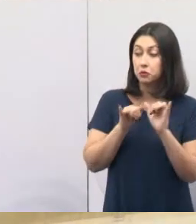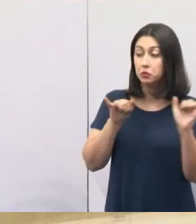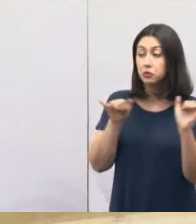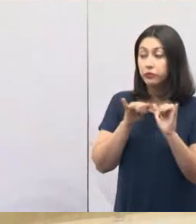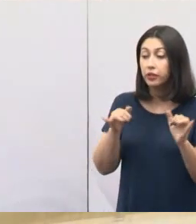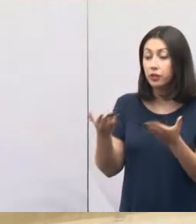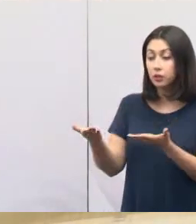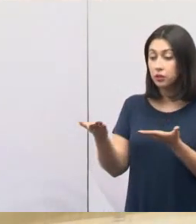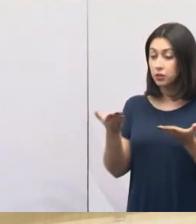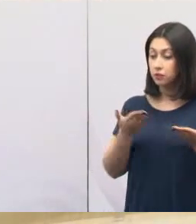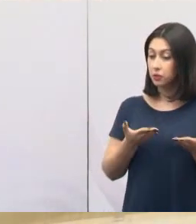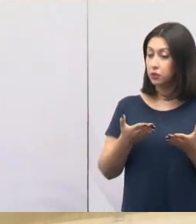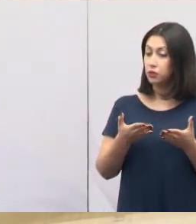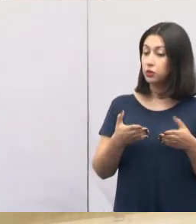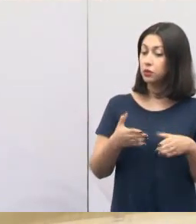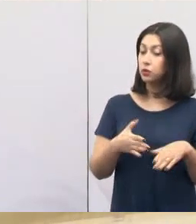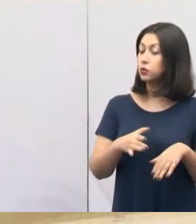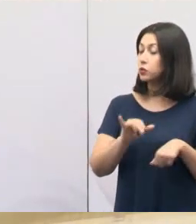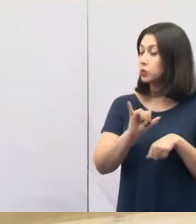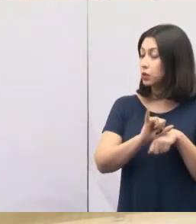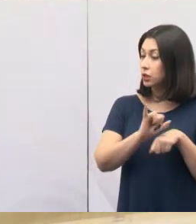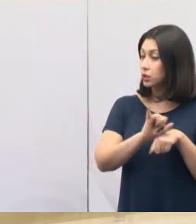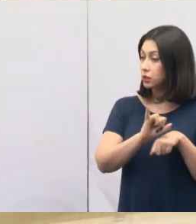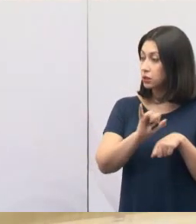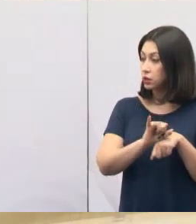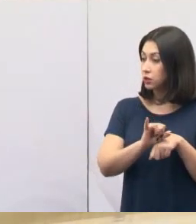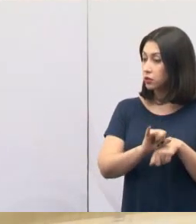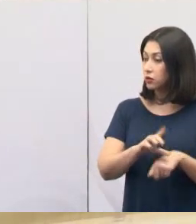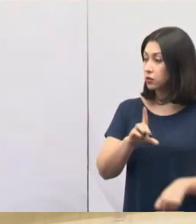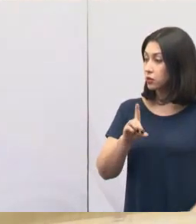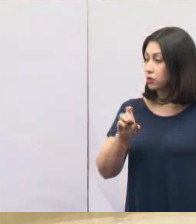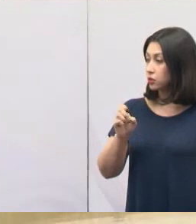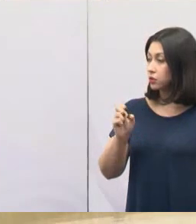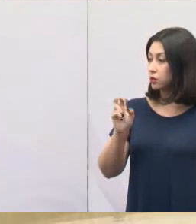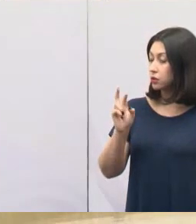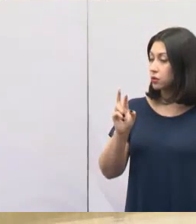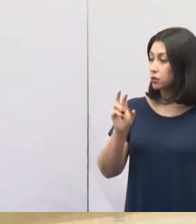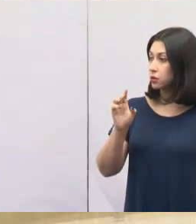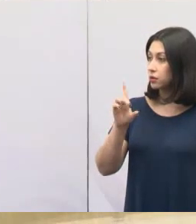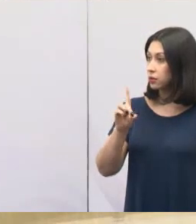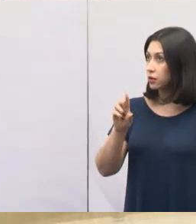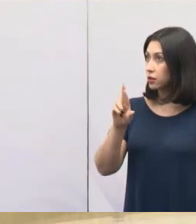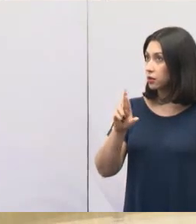realizados atendimentos na sede da DVS Visa/Visa,